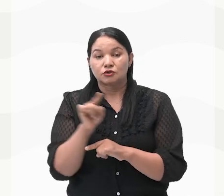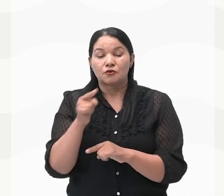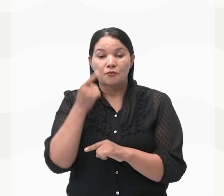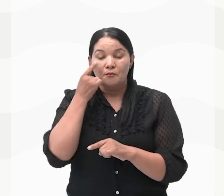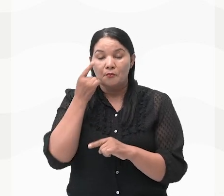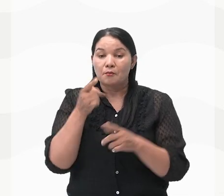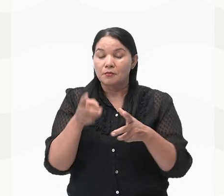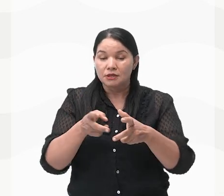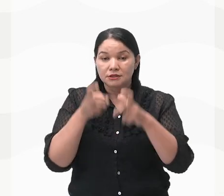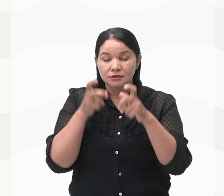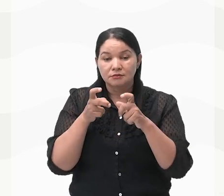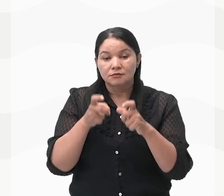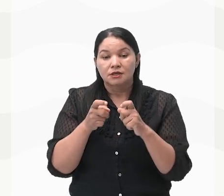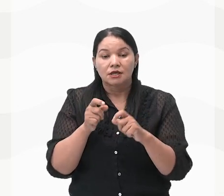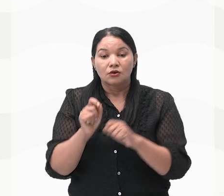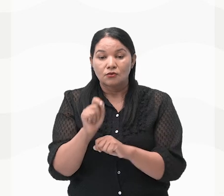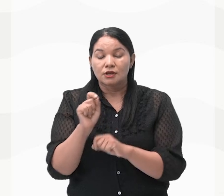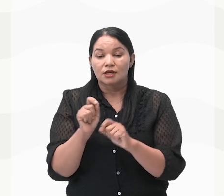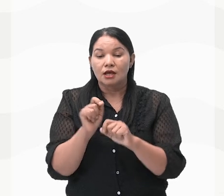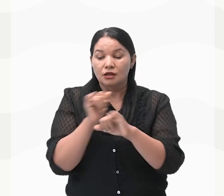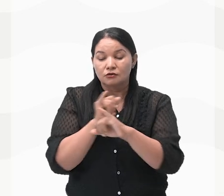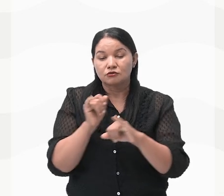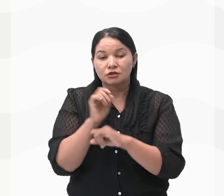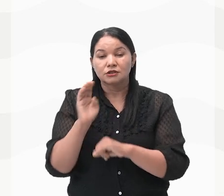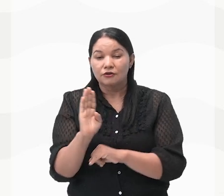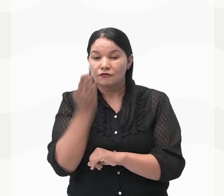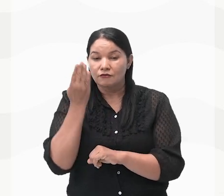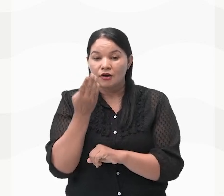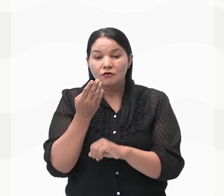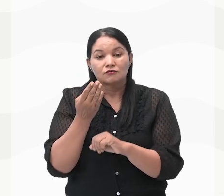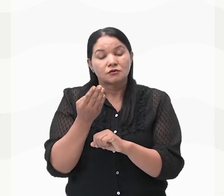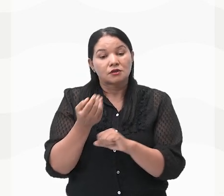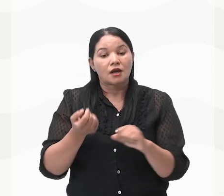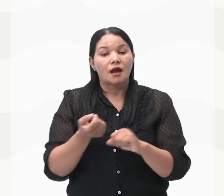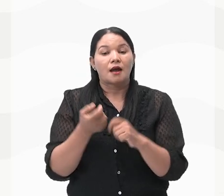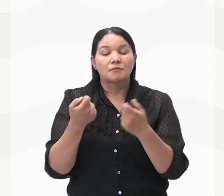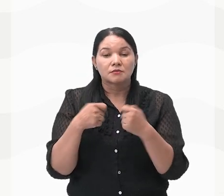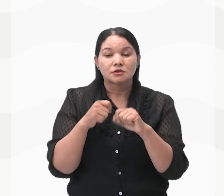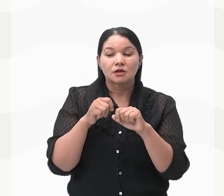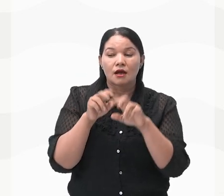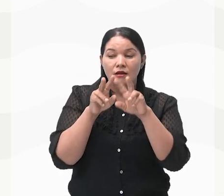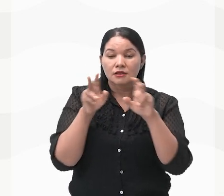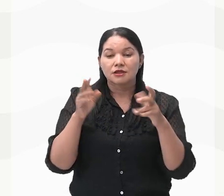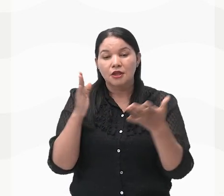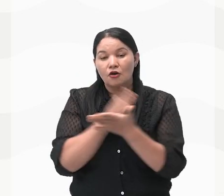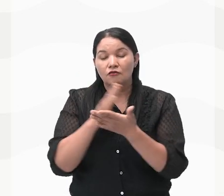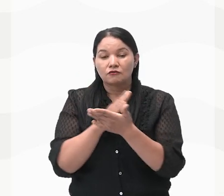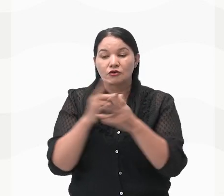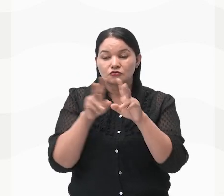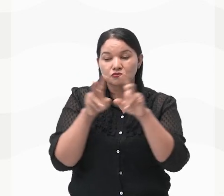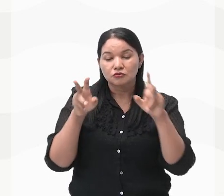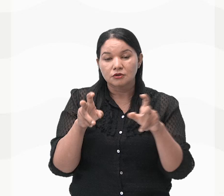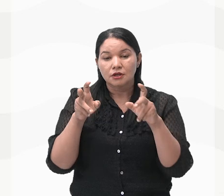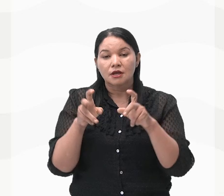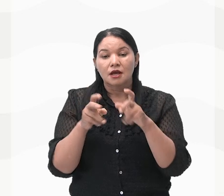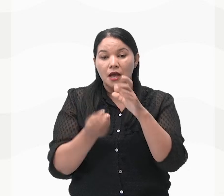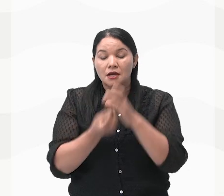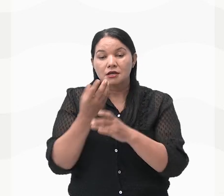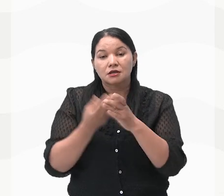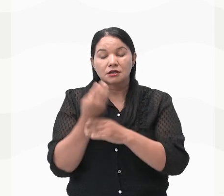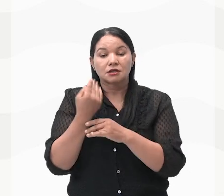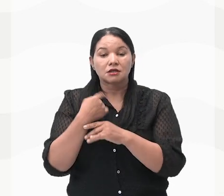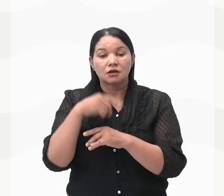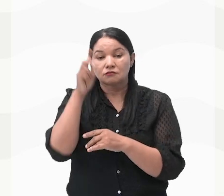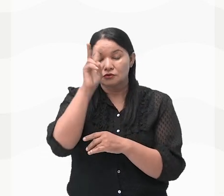história verdadeira com elementos falsos. Então, as pessoas veem essa manchete e podem acreditar nela sem